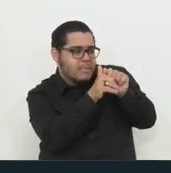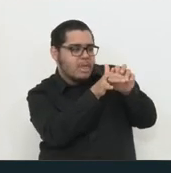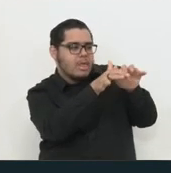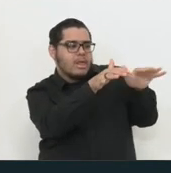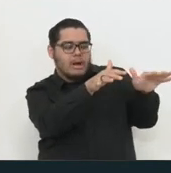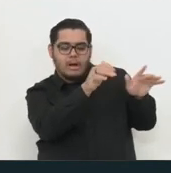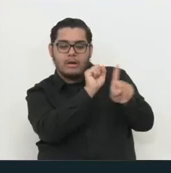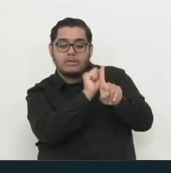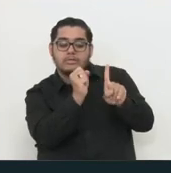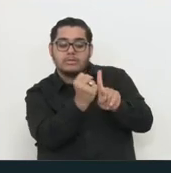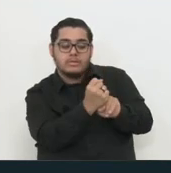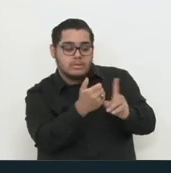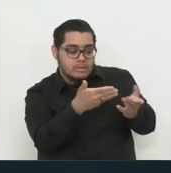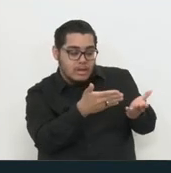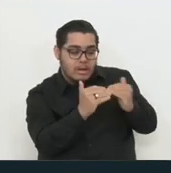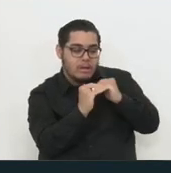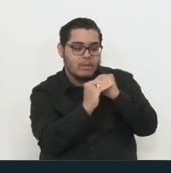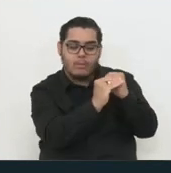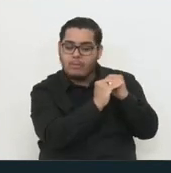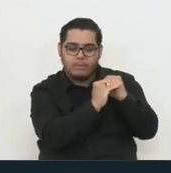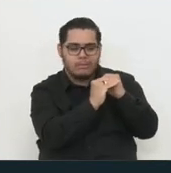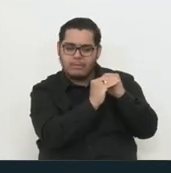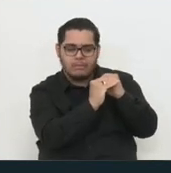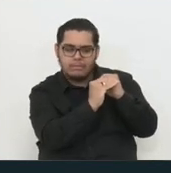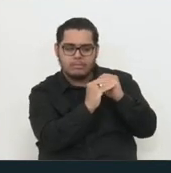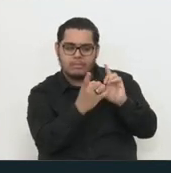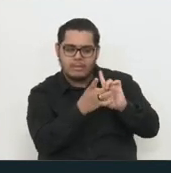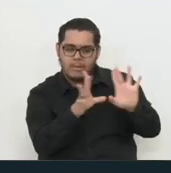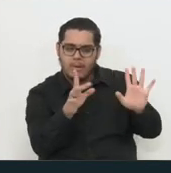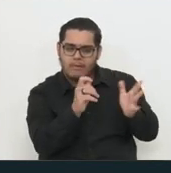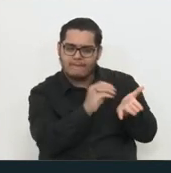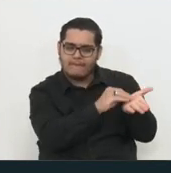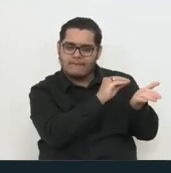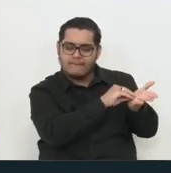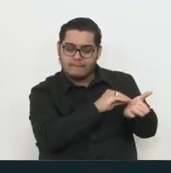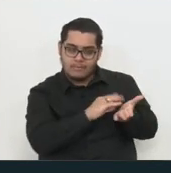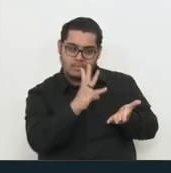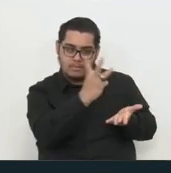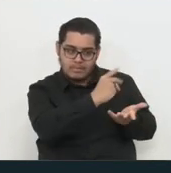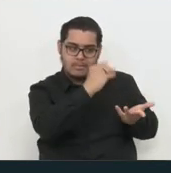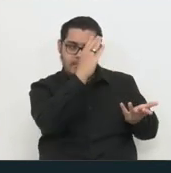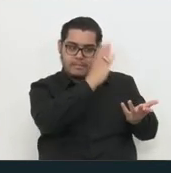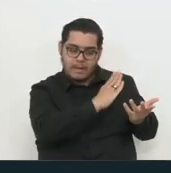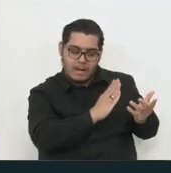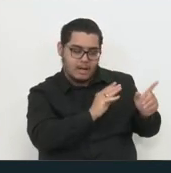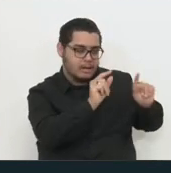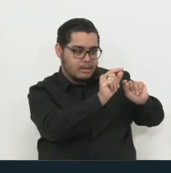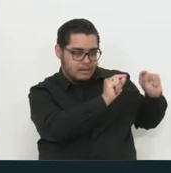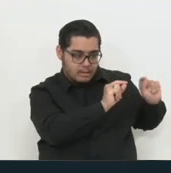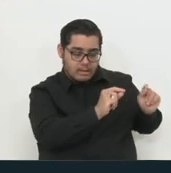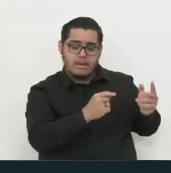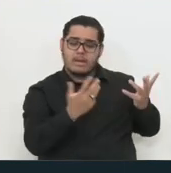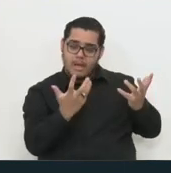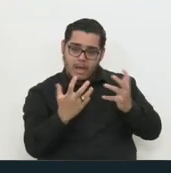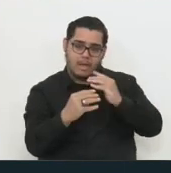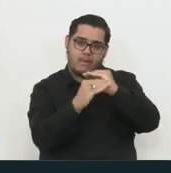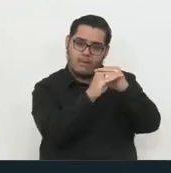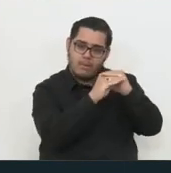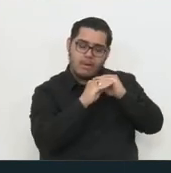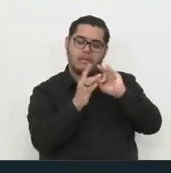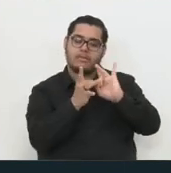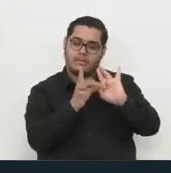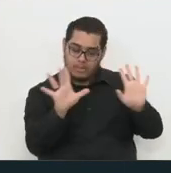justa igualitária e democrática que a maioria dos brasileiros e brasileiras e brasileiros desejam construir